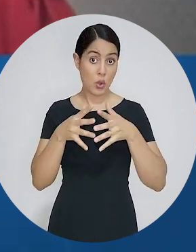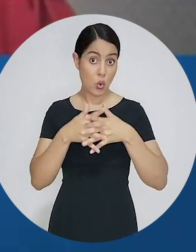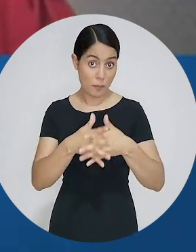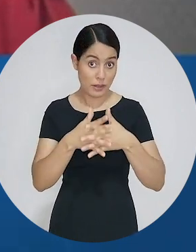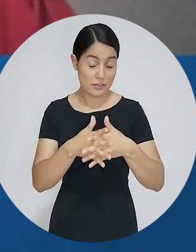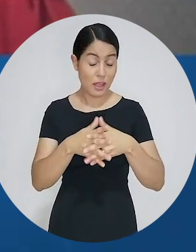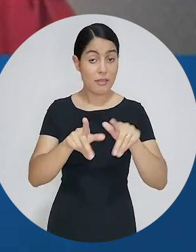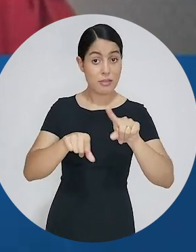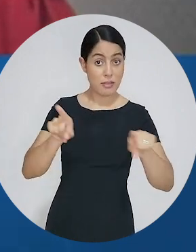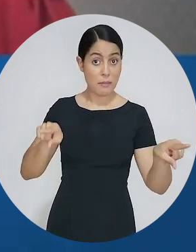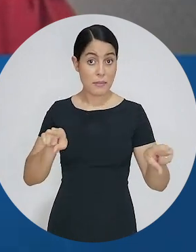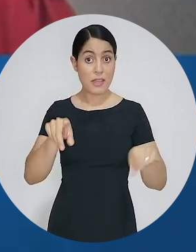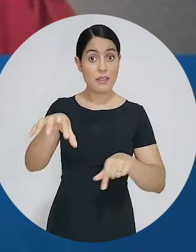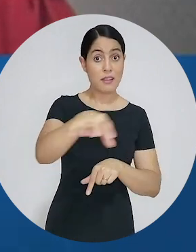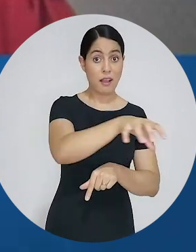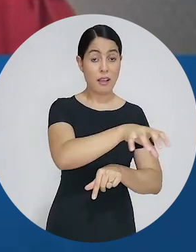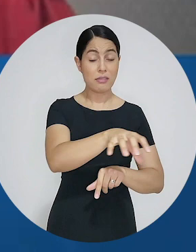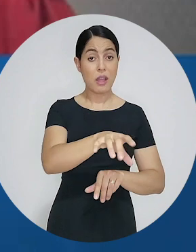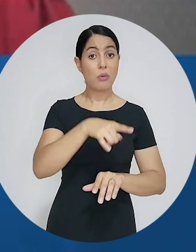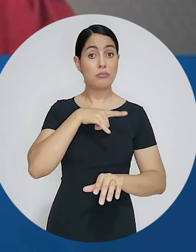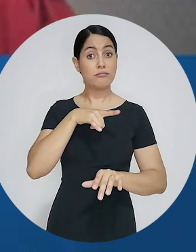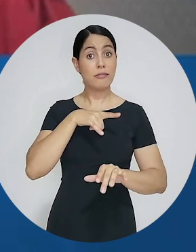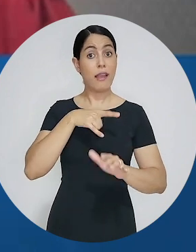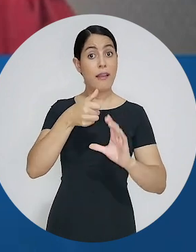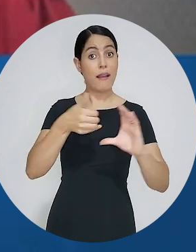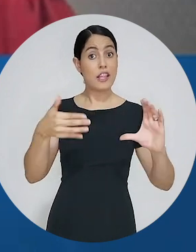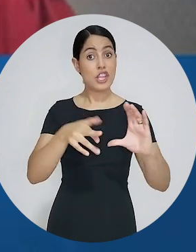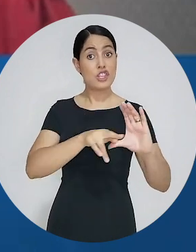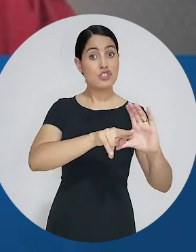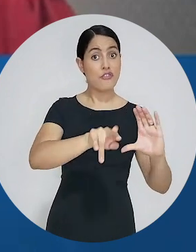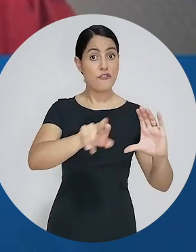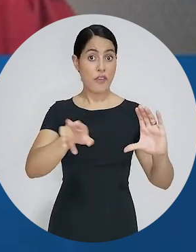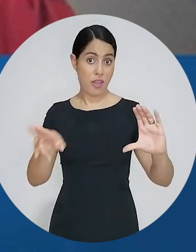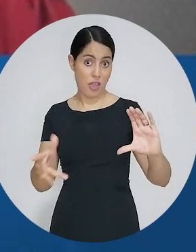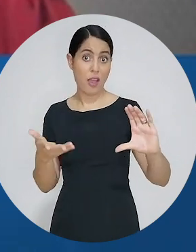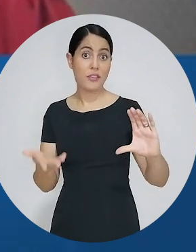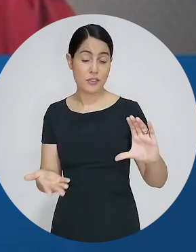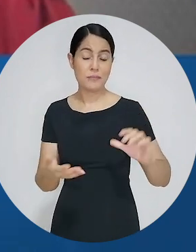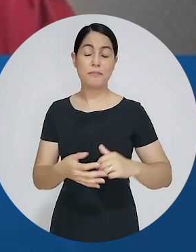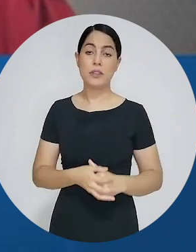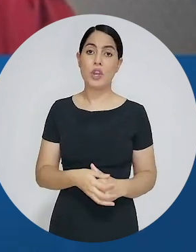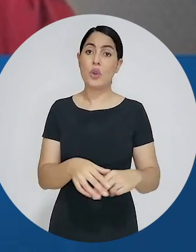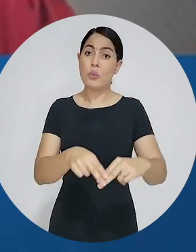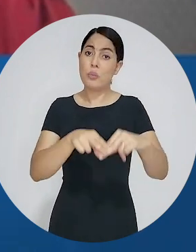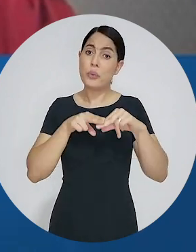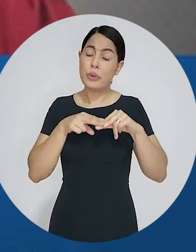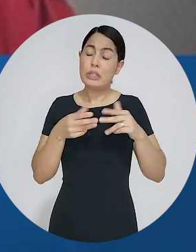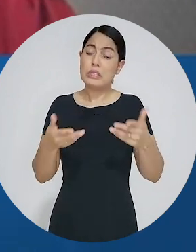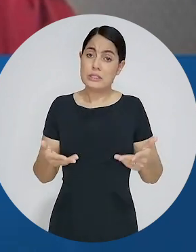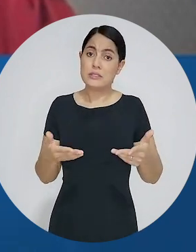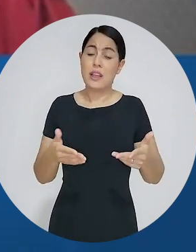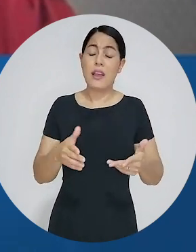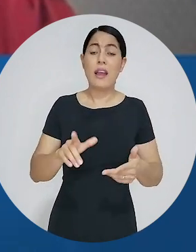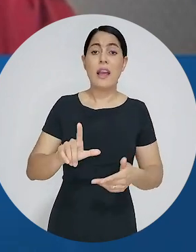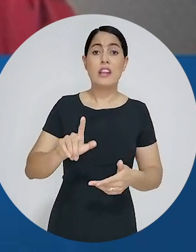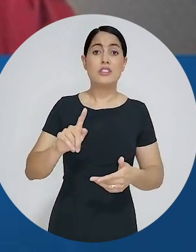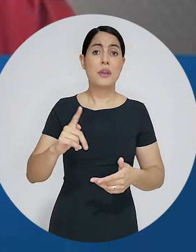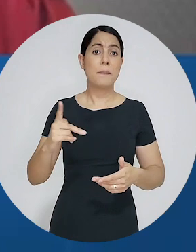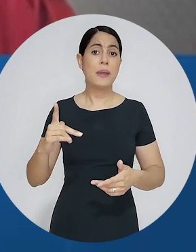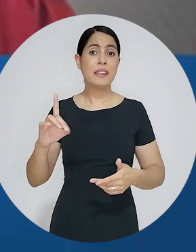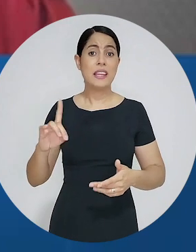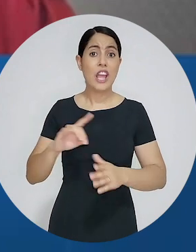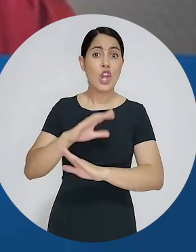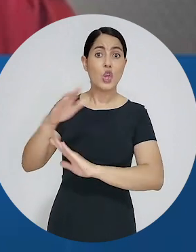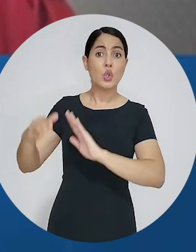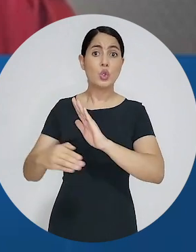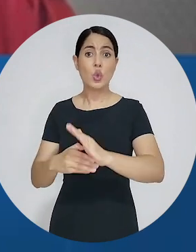da dimensão e da complexidade daquele segmento, e cada segmento é um segmento diferente do outro, não é? E que possivelmente o órgão regulador